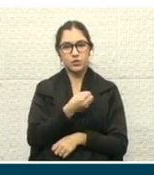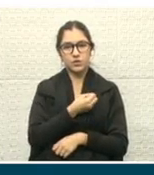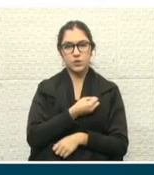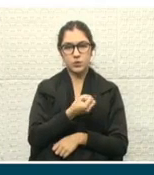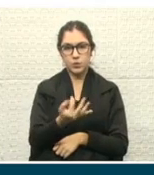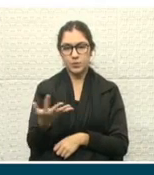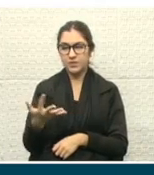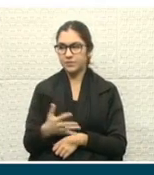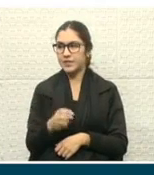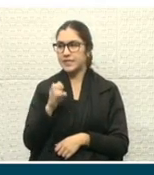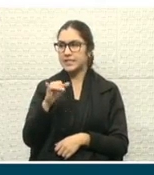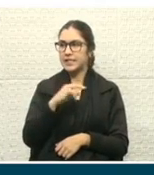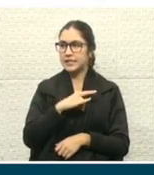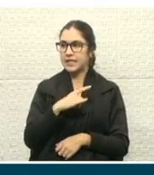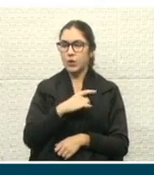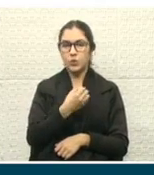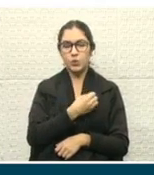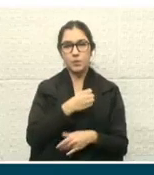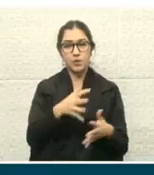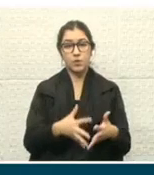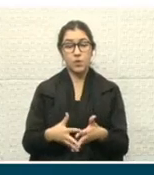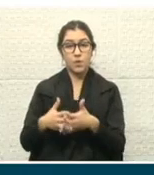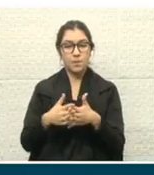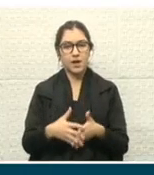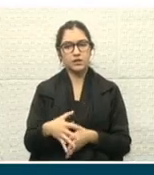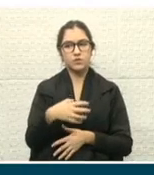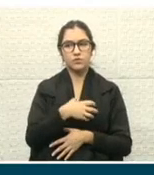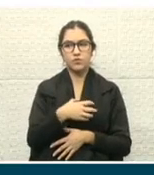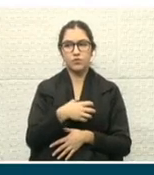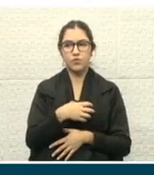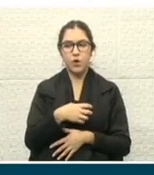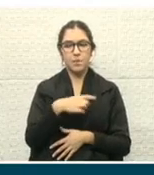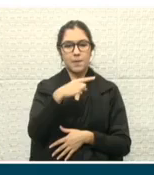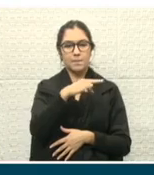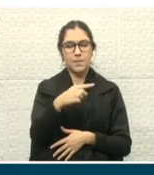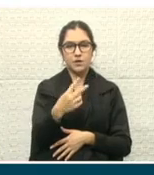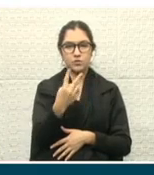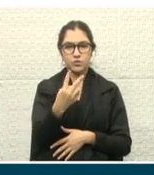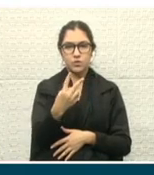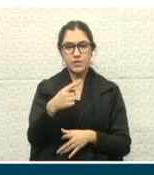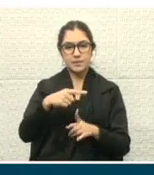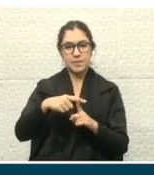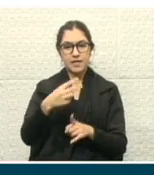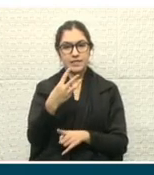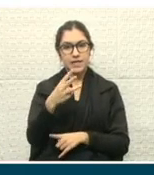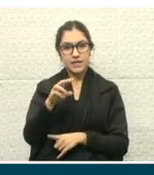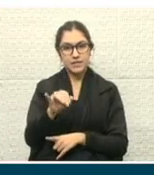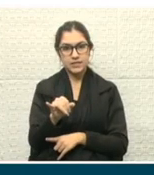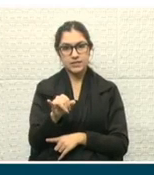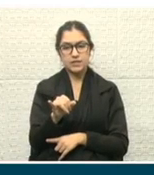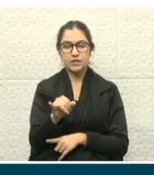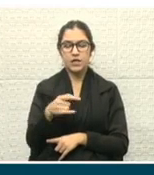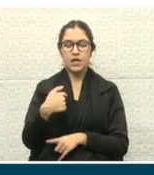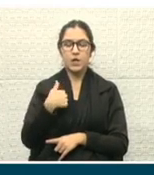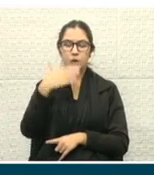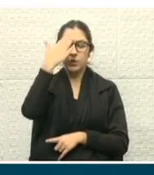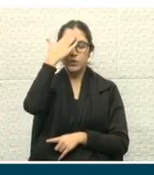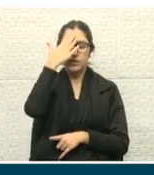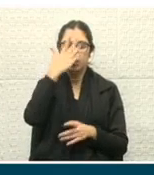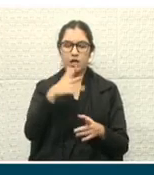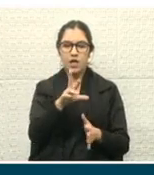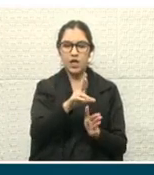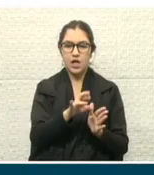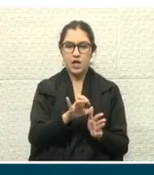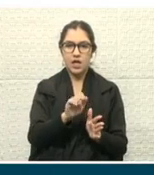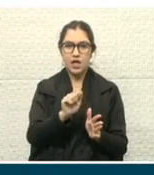números. Se eu tenho um número complexo na forma menos 2 mais 3i, eu sei que a parte